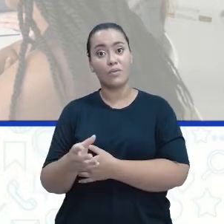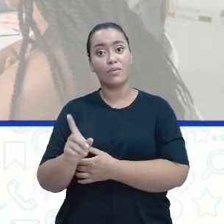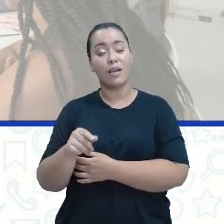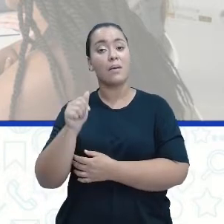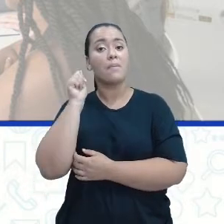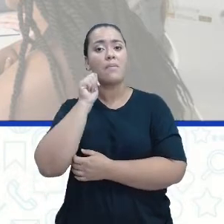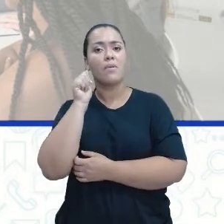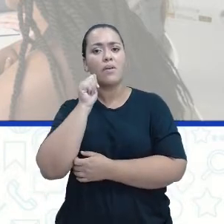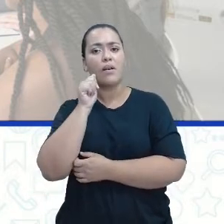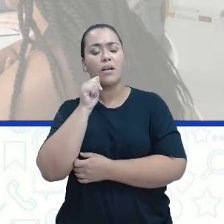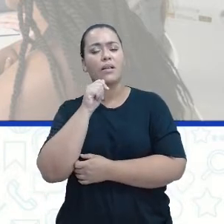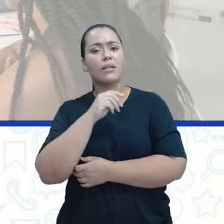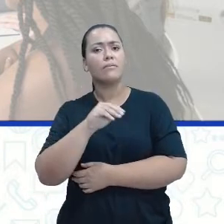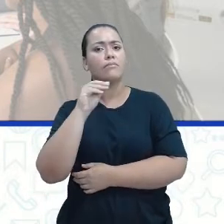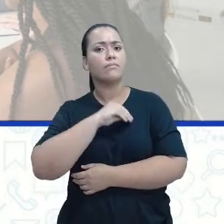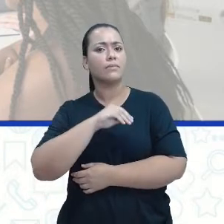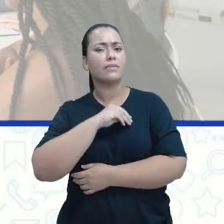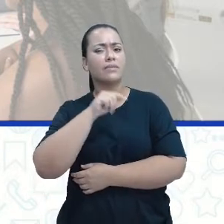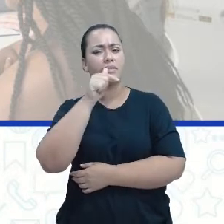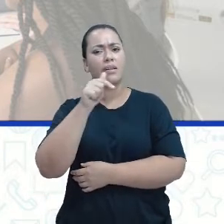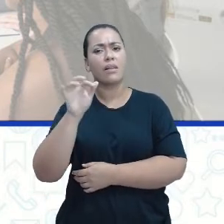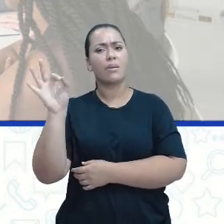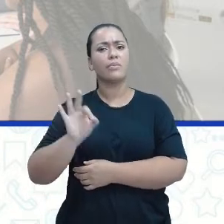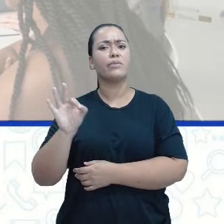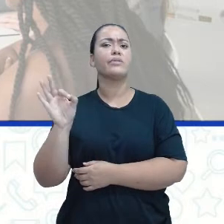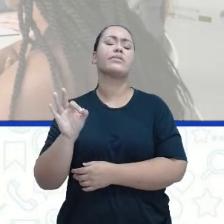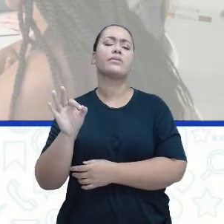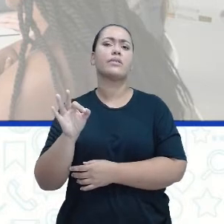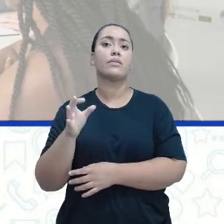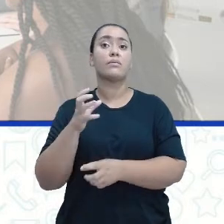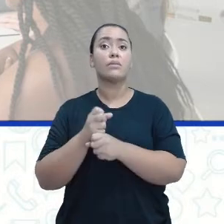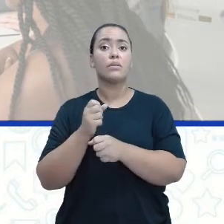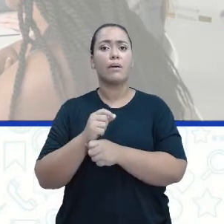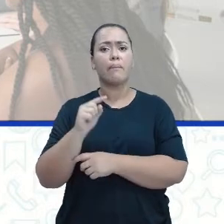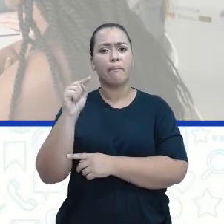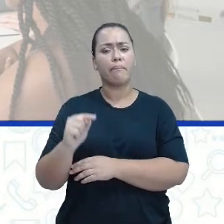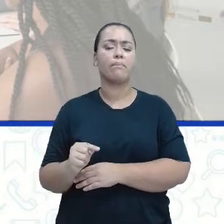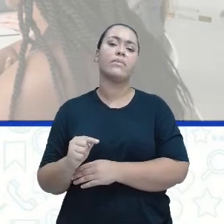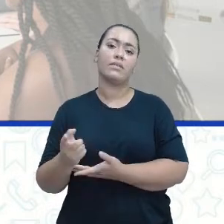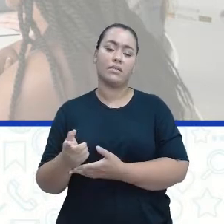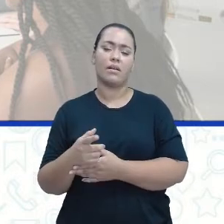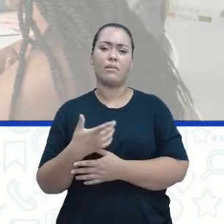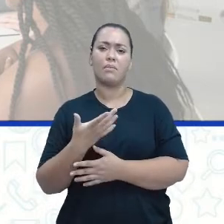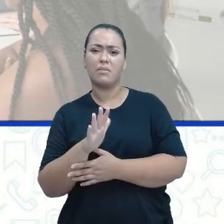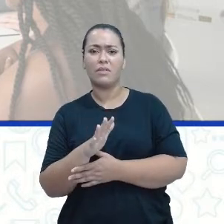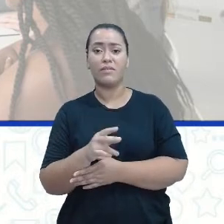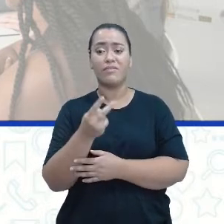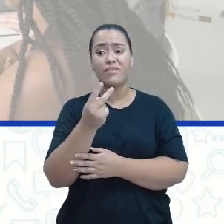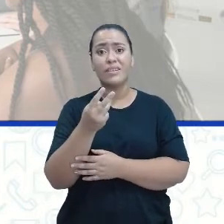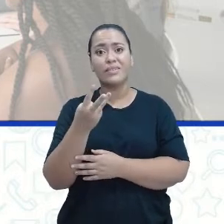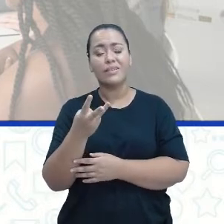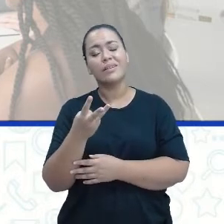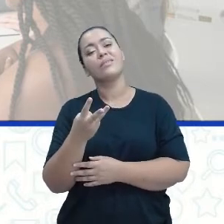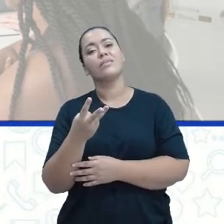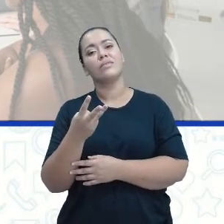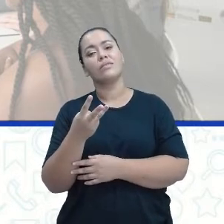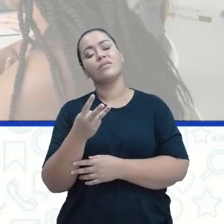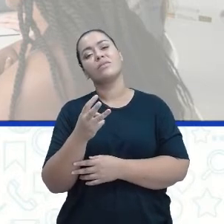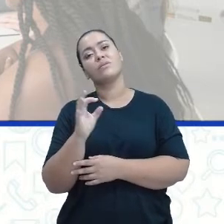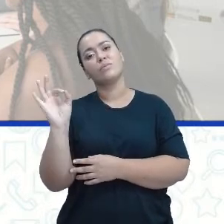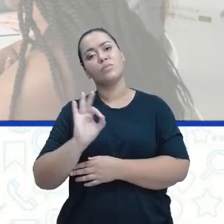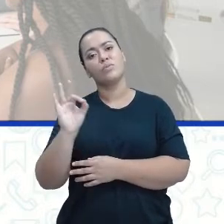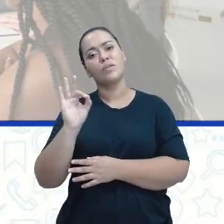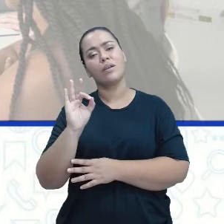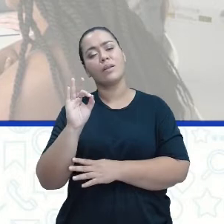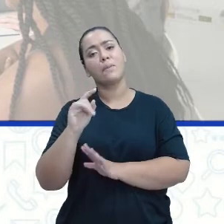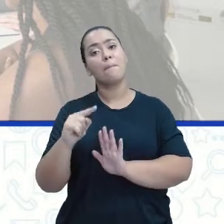recebem 77% da renda total dos homens, ou seja, algo em torno de 23% a menos que o